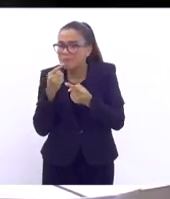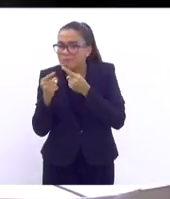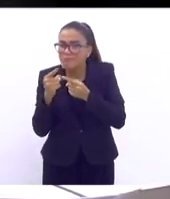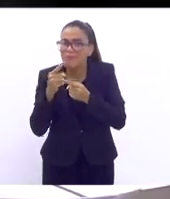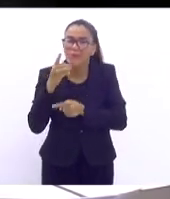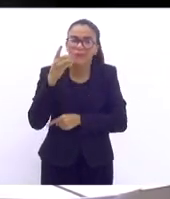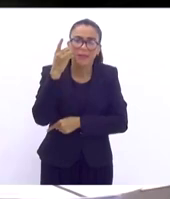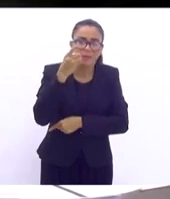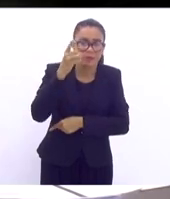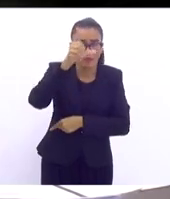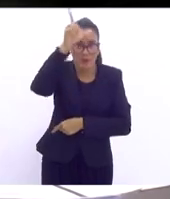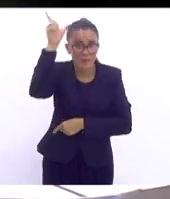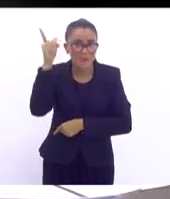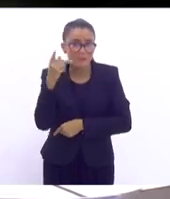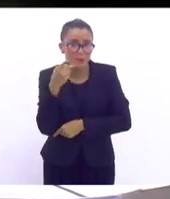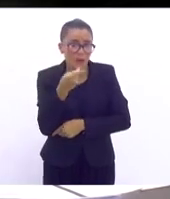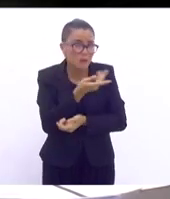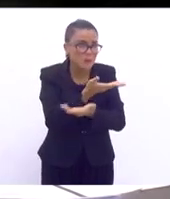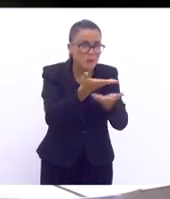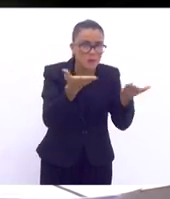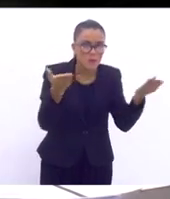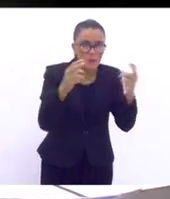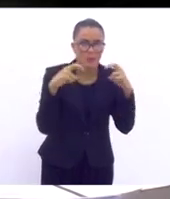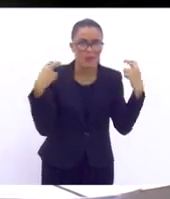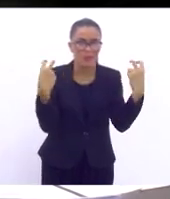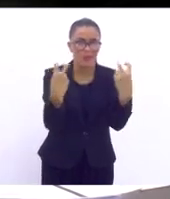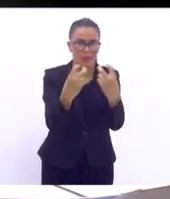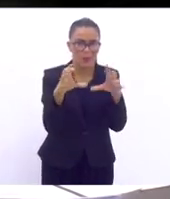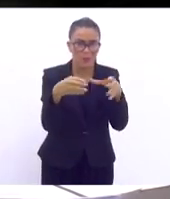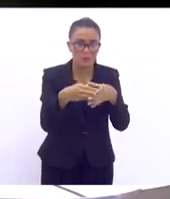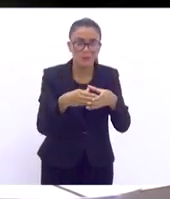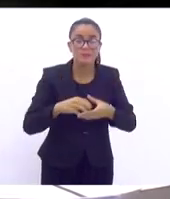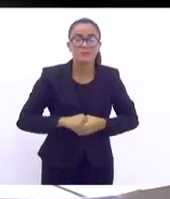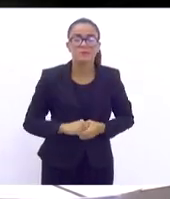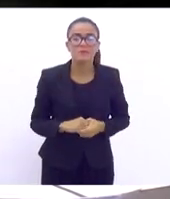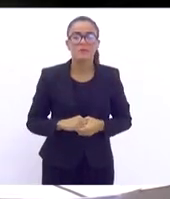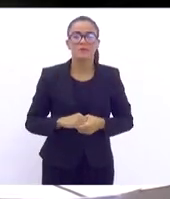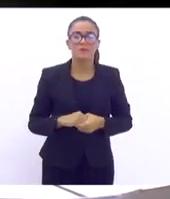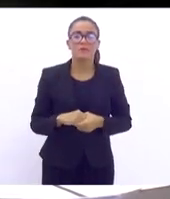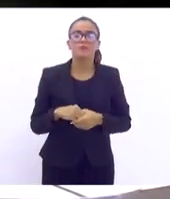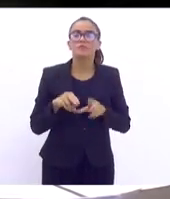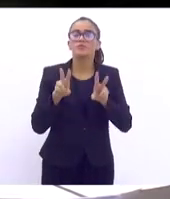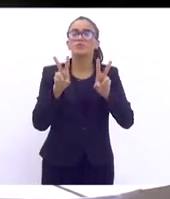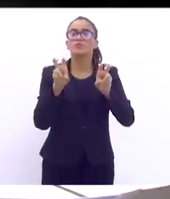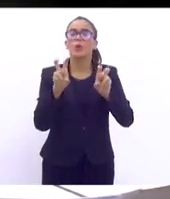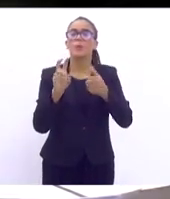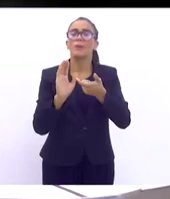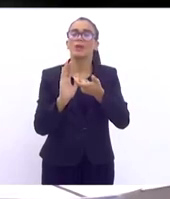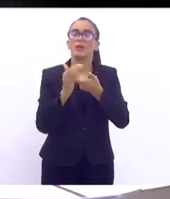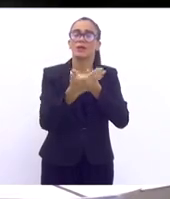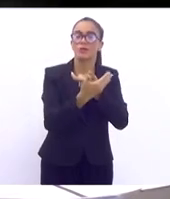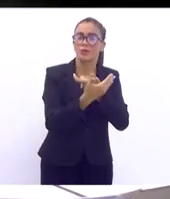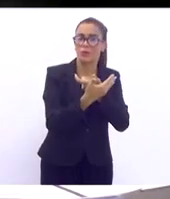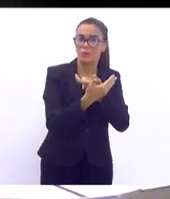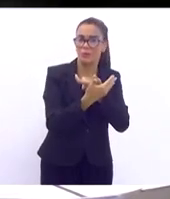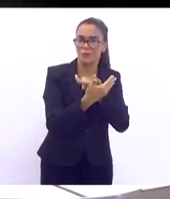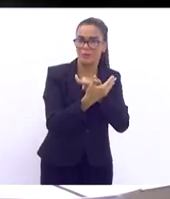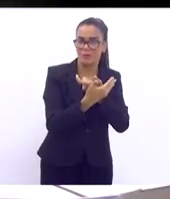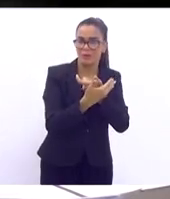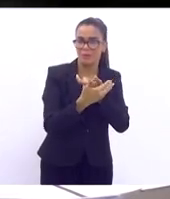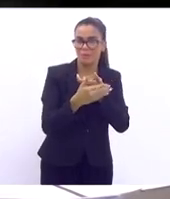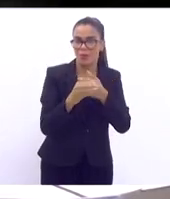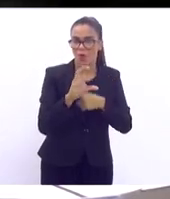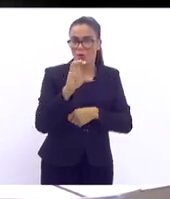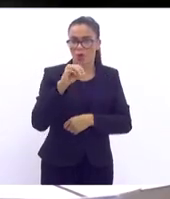Luiz Paulo com vossa excelência com todos da comissão seguinte a questão da nomenclatura da frente da nomenclatura da